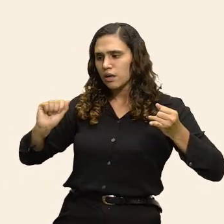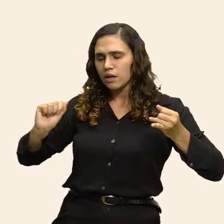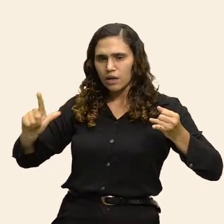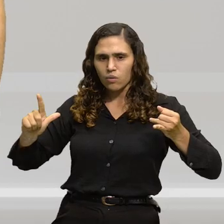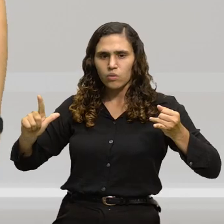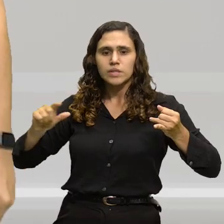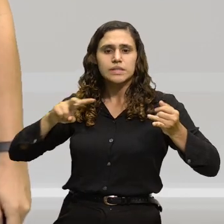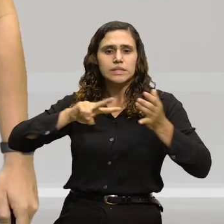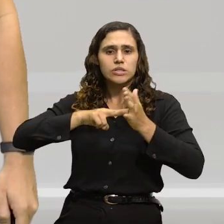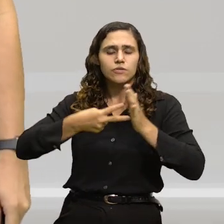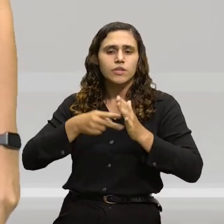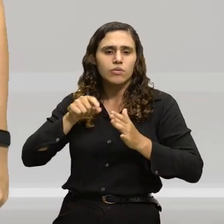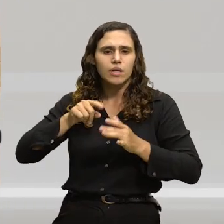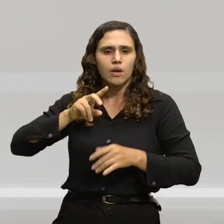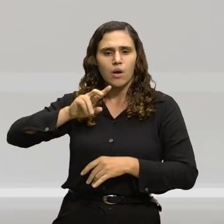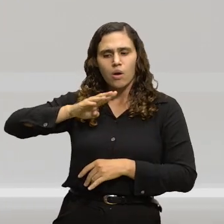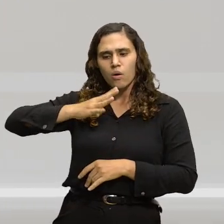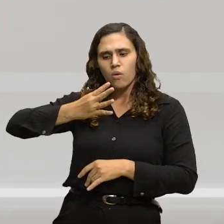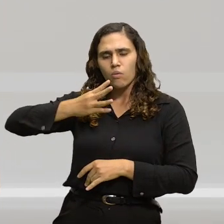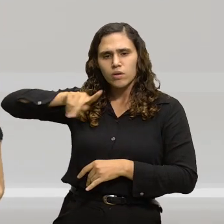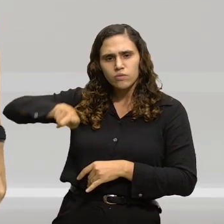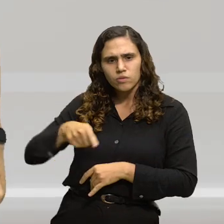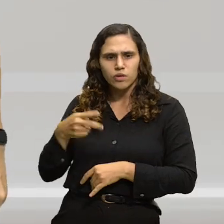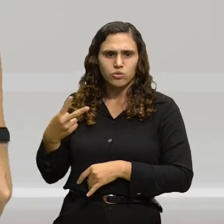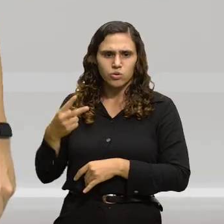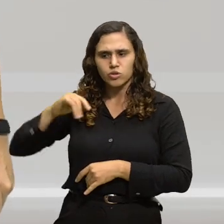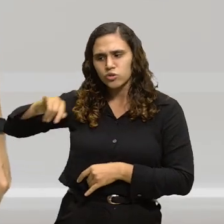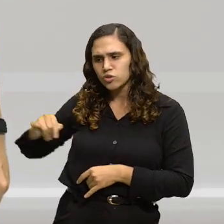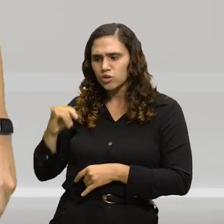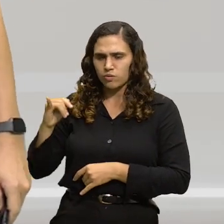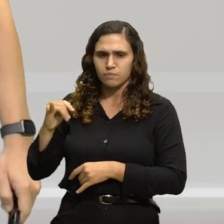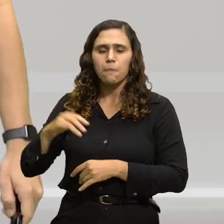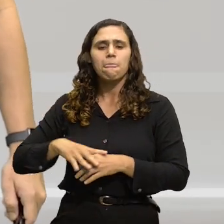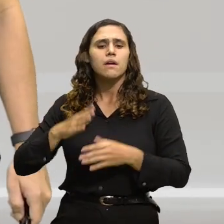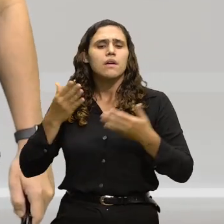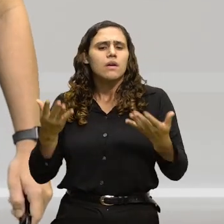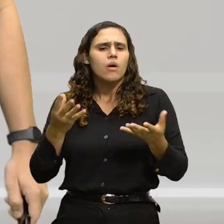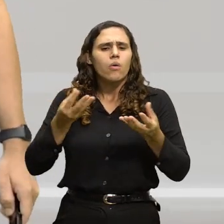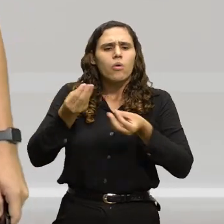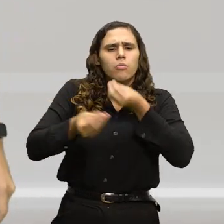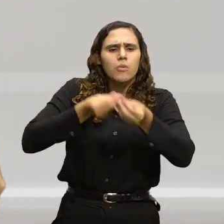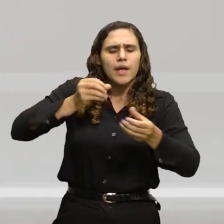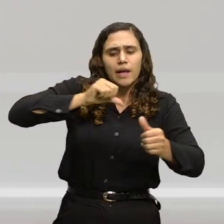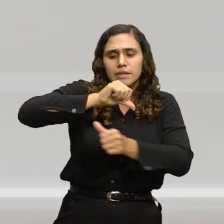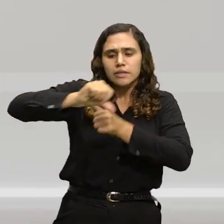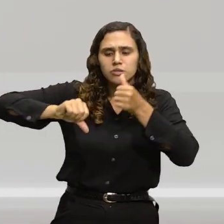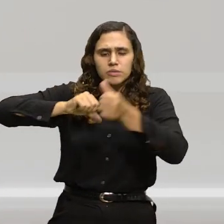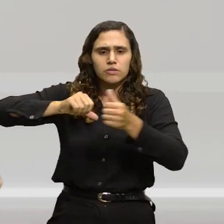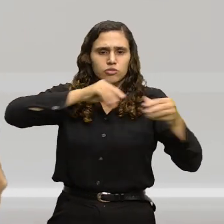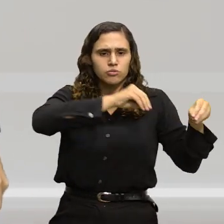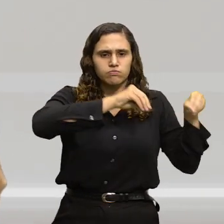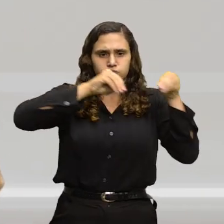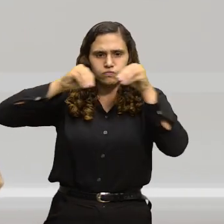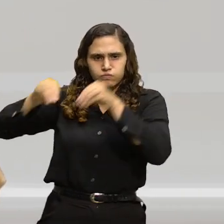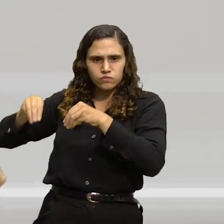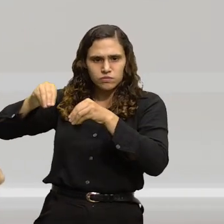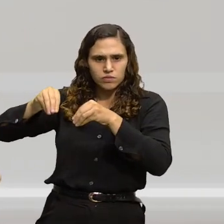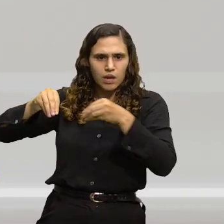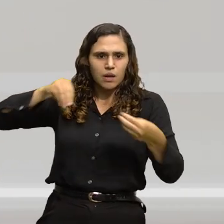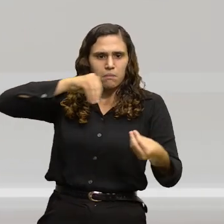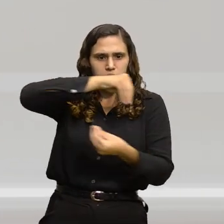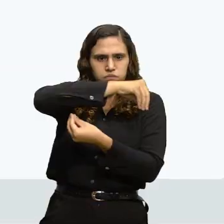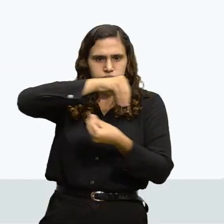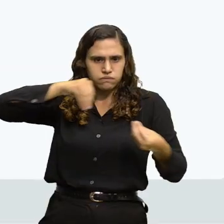4,2 joules. Bom, agora vamos falar um pouco dos processos de transmissão do calor, ou seja, dessa transmissão de energia térmica. O primeiro deles a gente chama